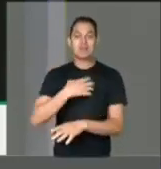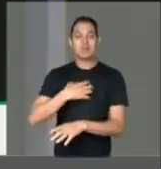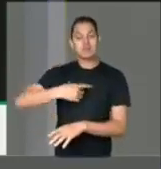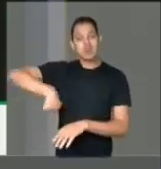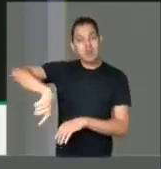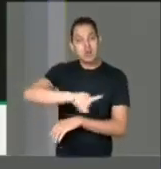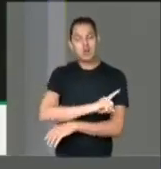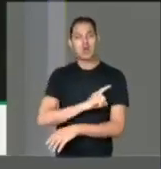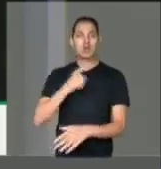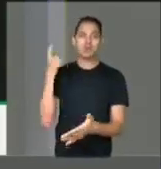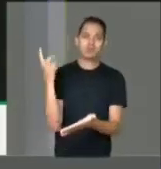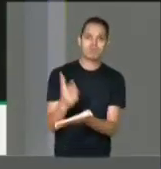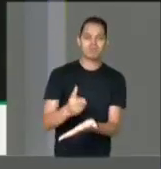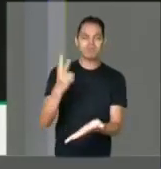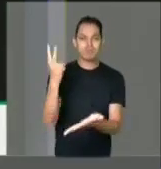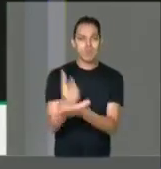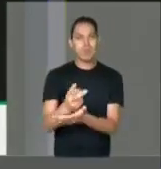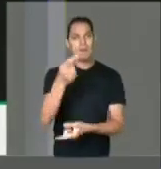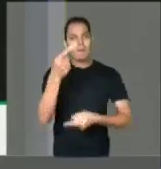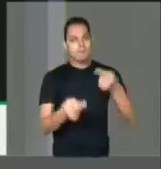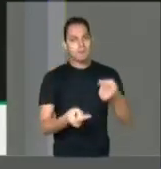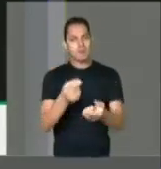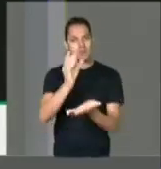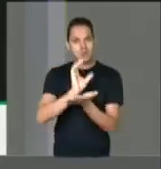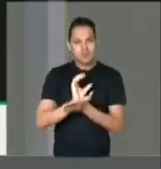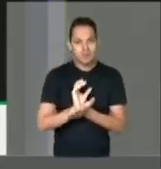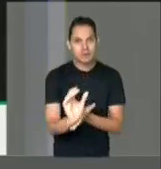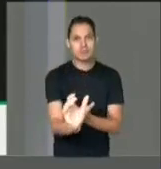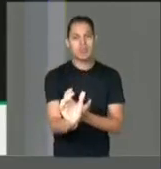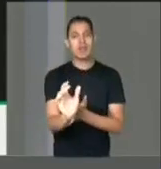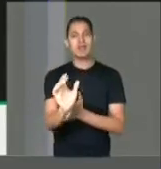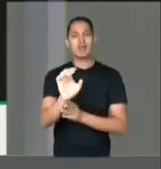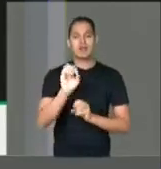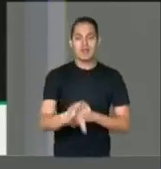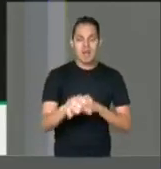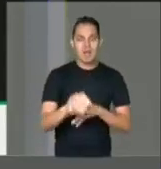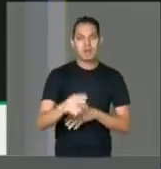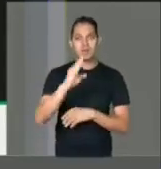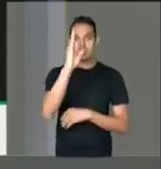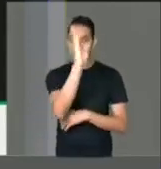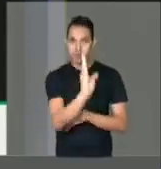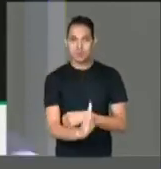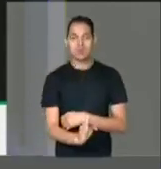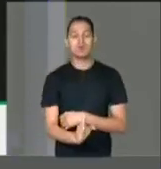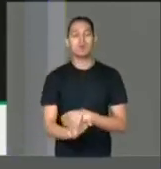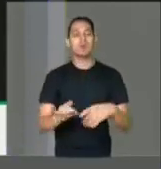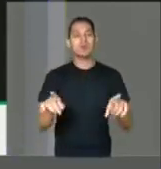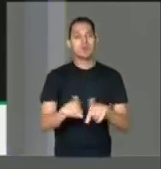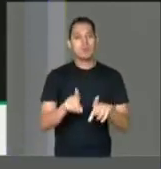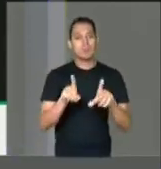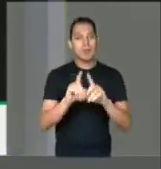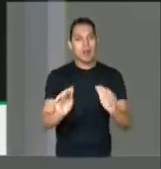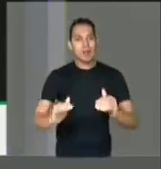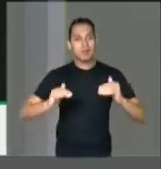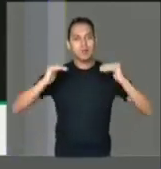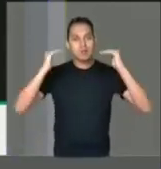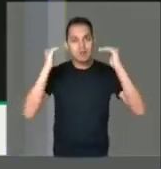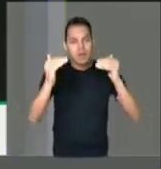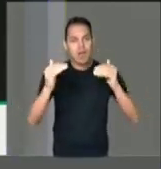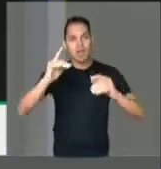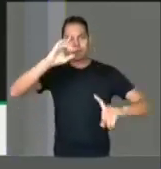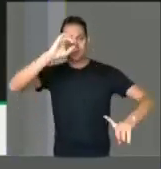sentido que nós vamos insistir nas políticas de investimentos na educação do nosso país, e que as autoridades,